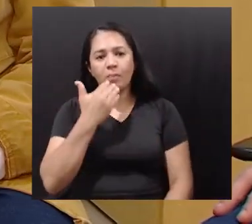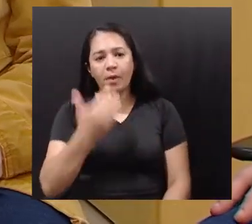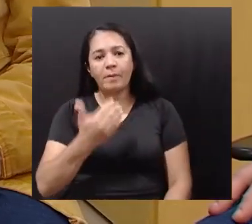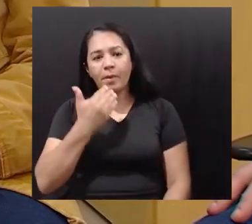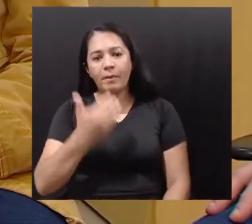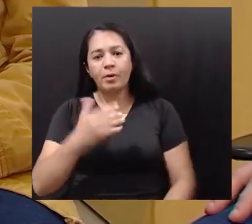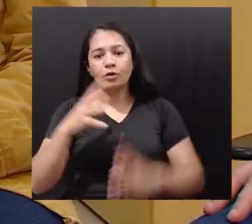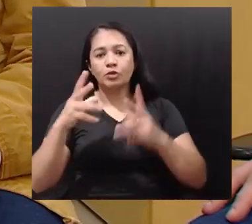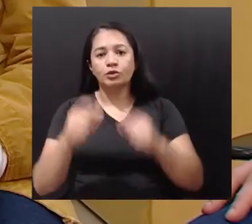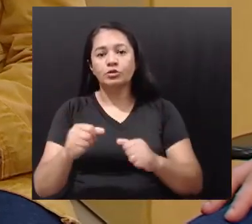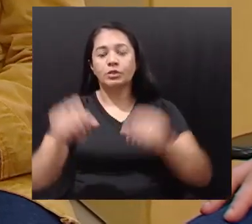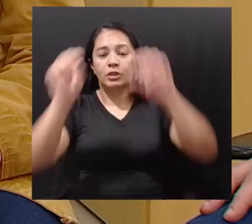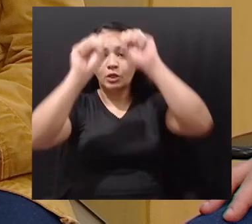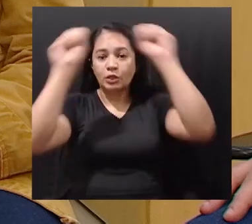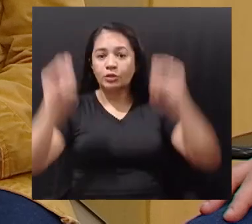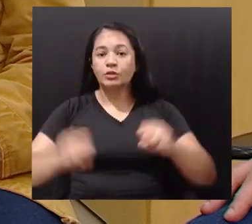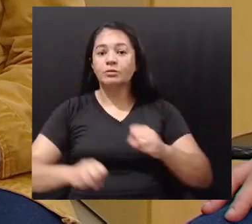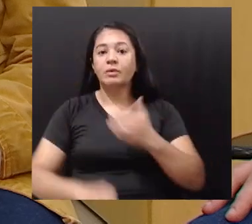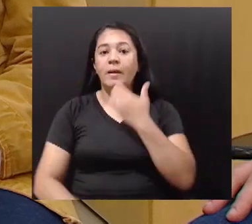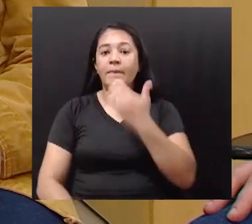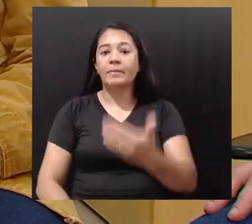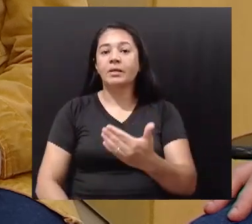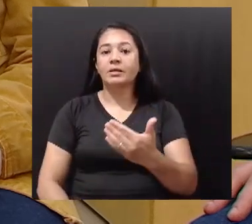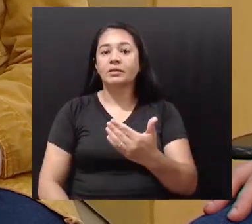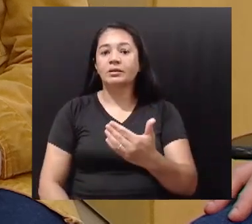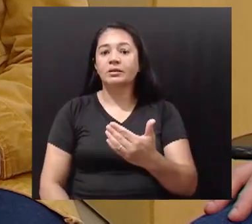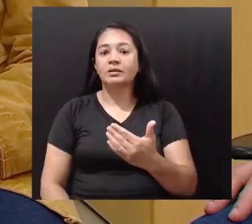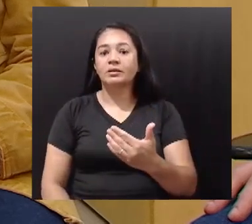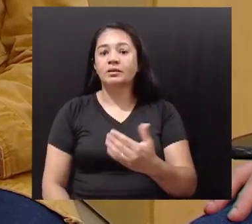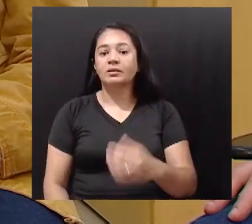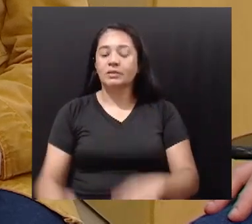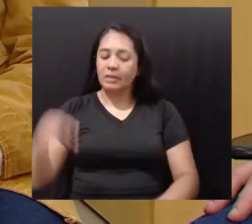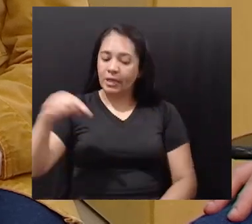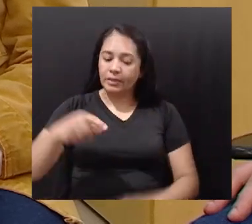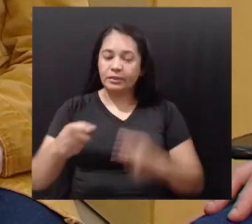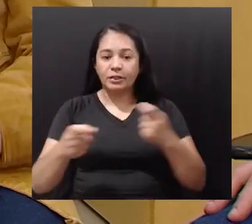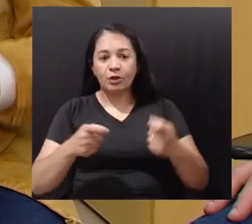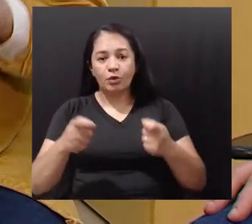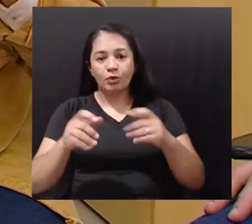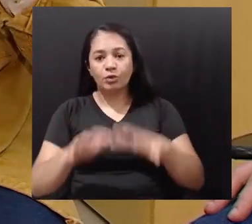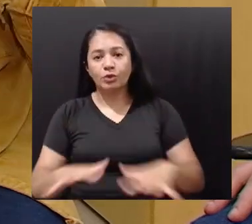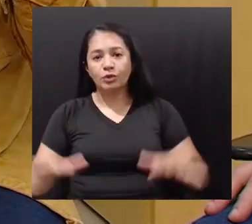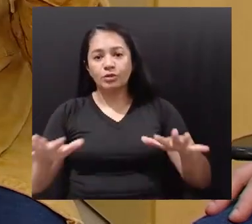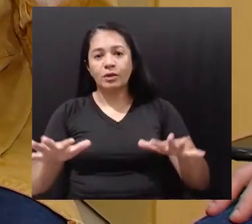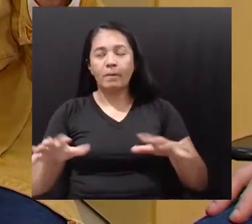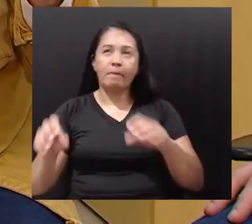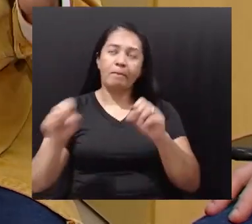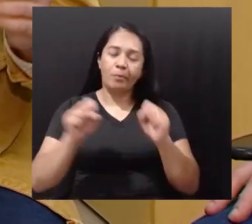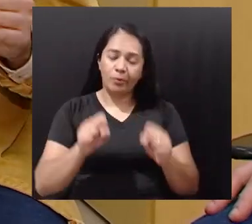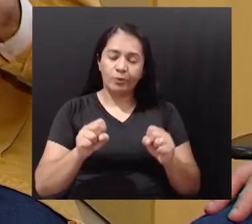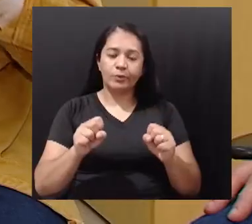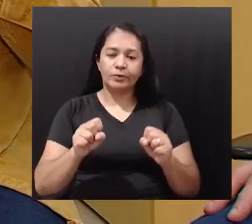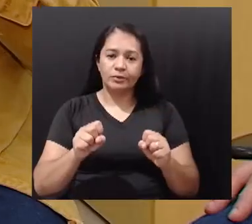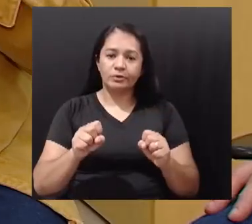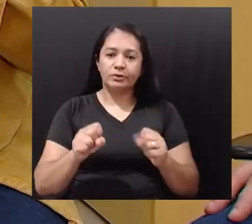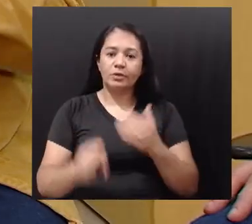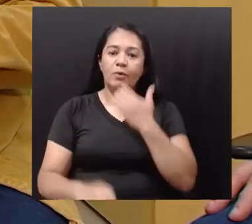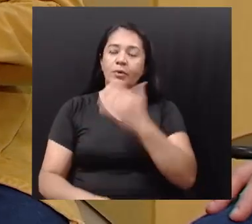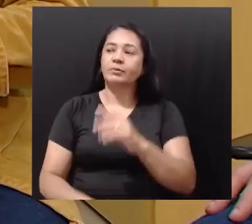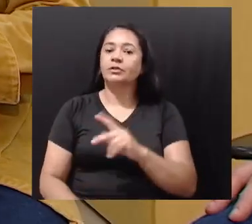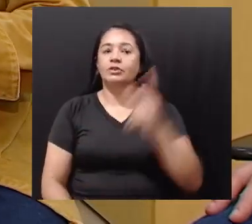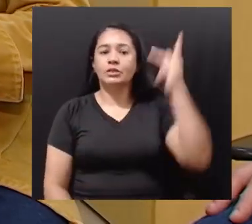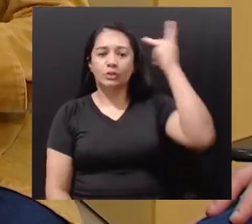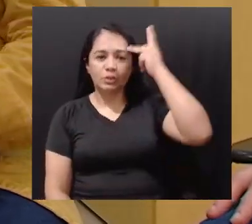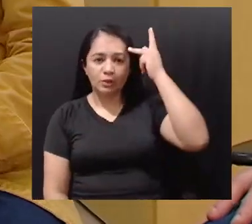de Contas faz, vem aqui para a Controladoria, e isso pode ser tanto uma solicitação lá de São Paulo, da